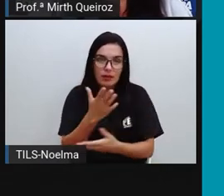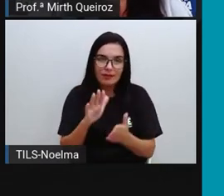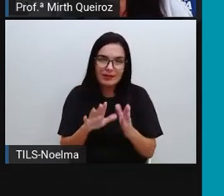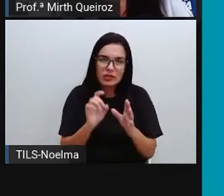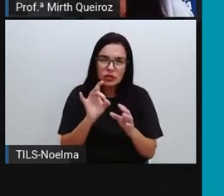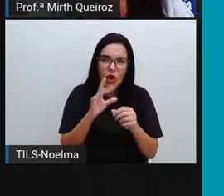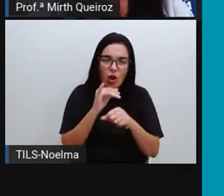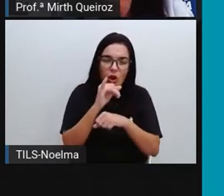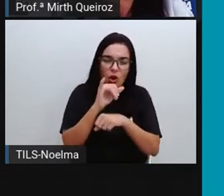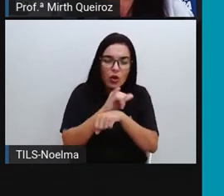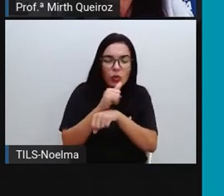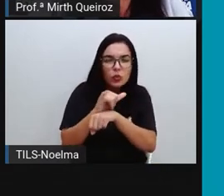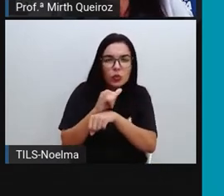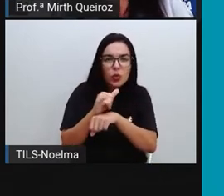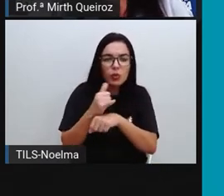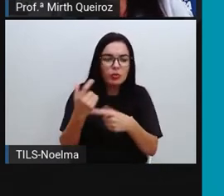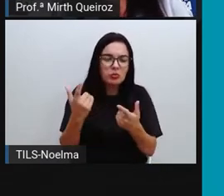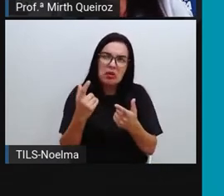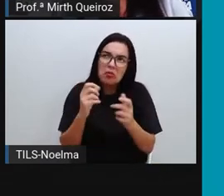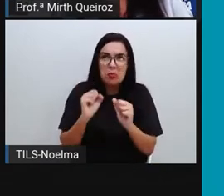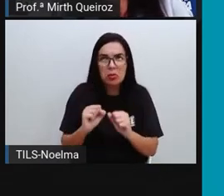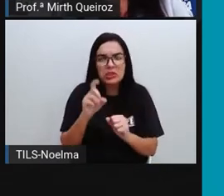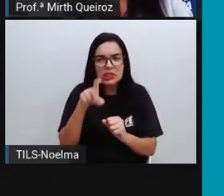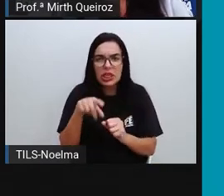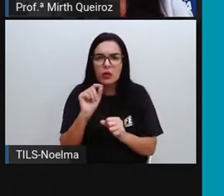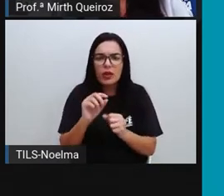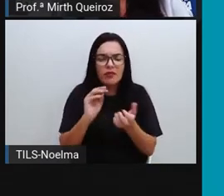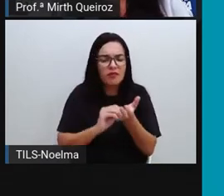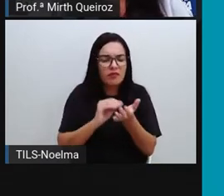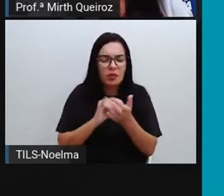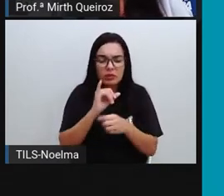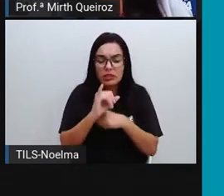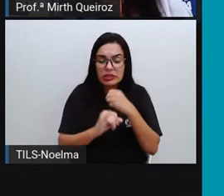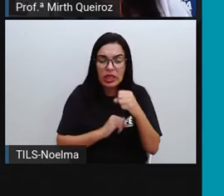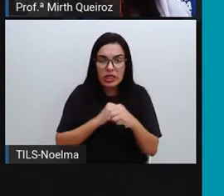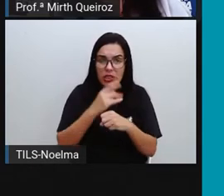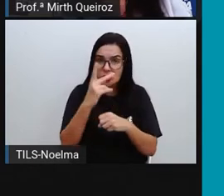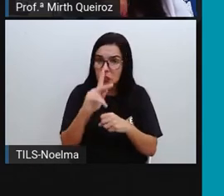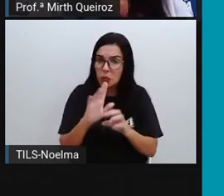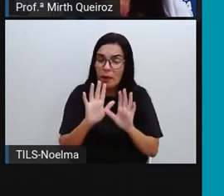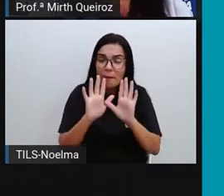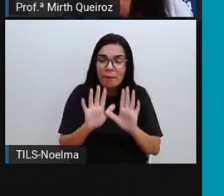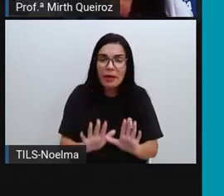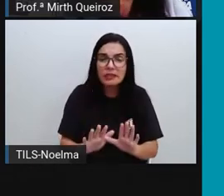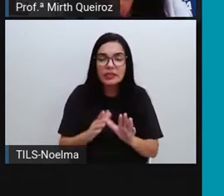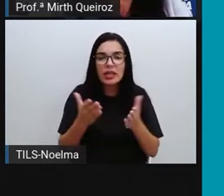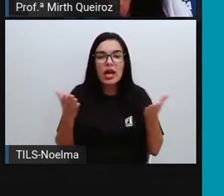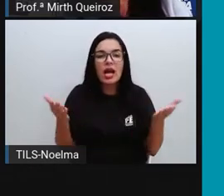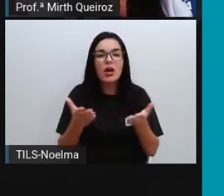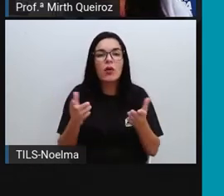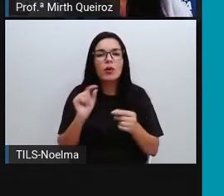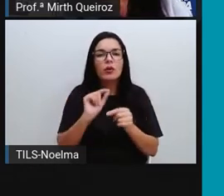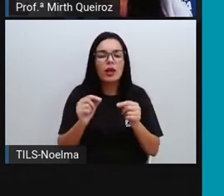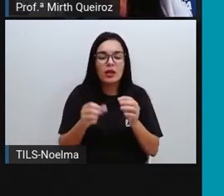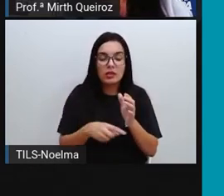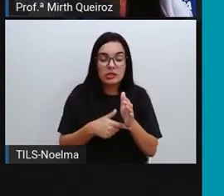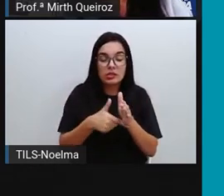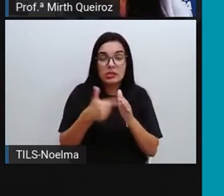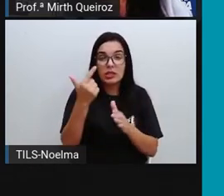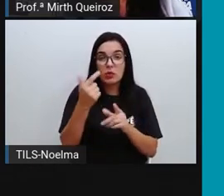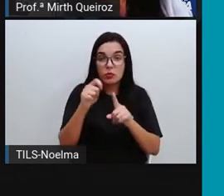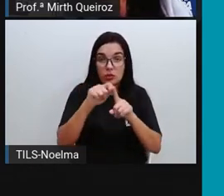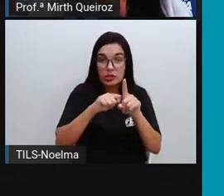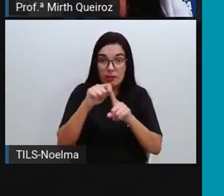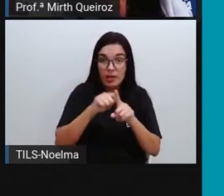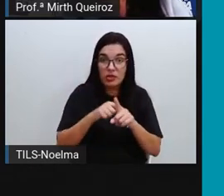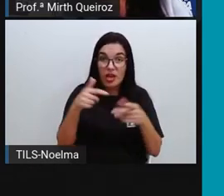canal do YouTube, a falta de internet, pode ser que dificultou todo o processo, mas já no nosso segundo semestre, que é